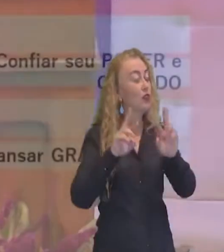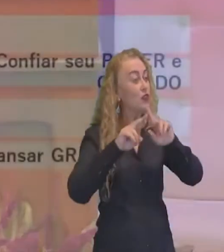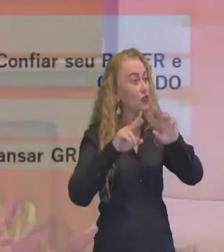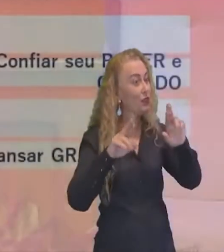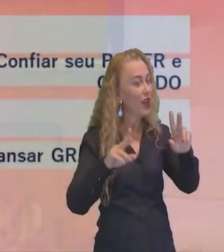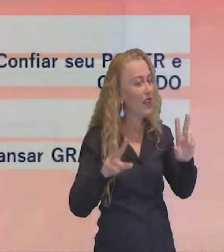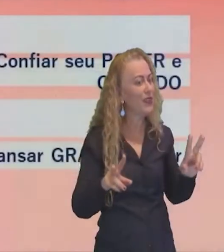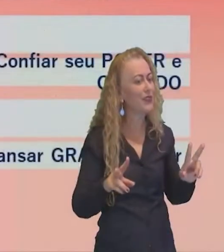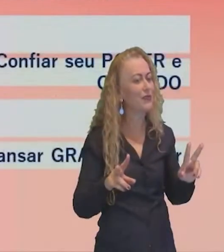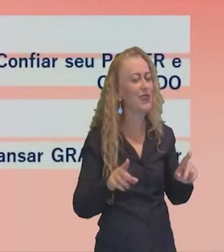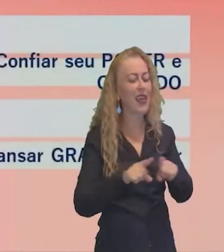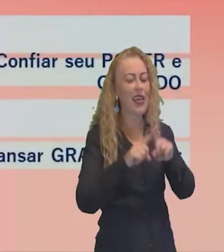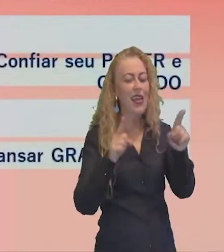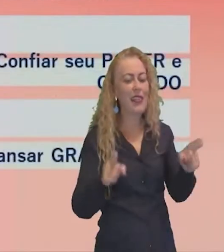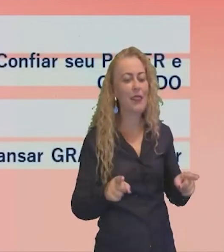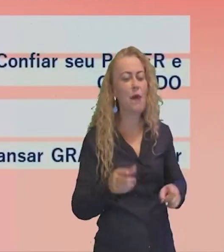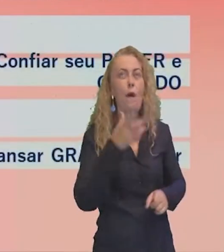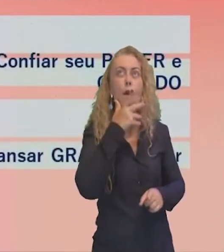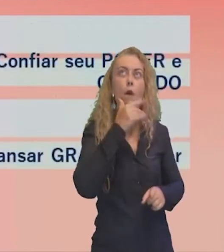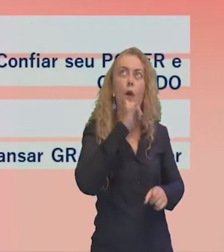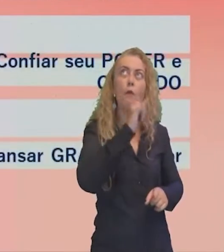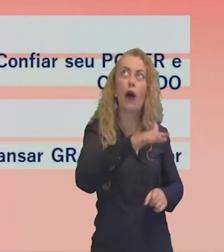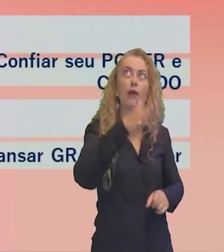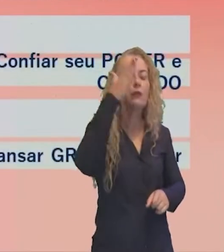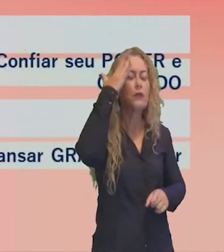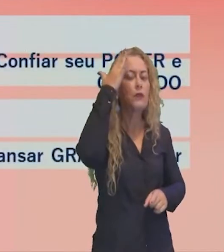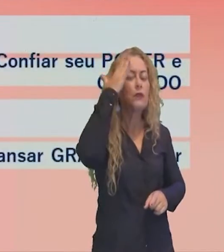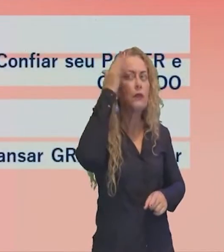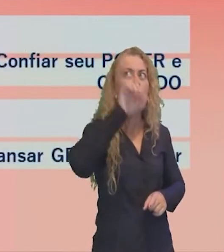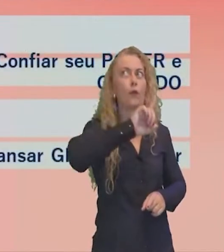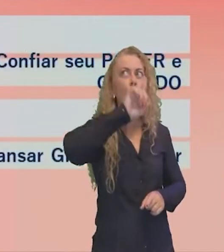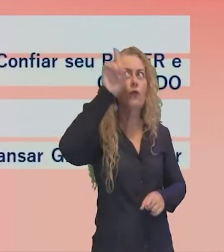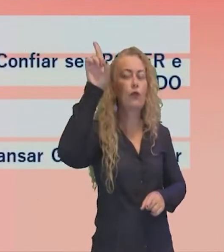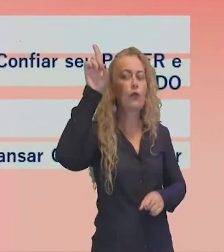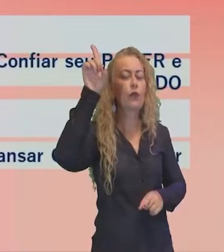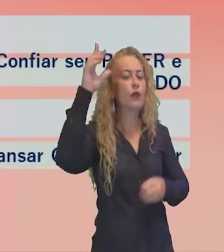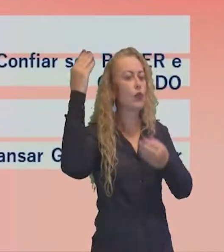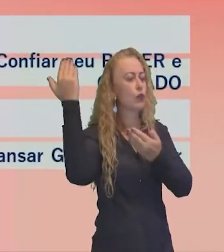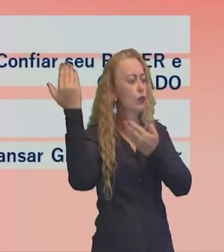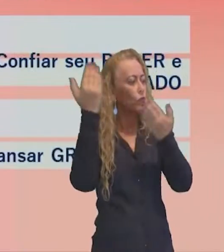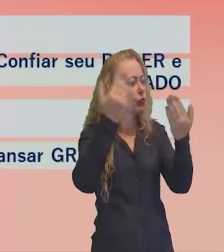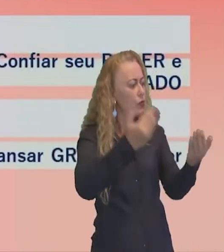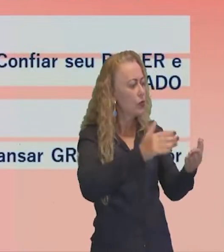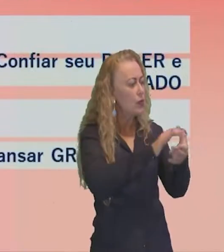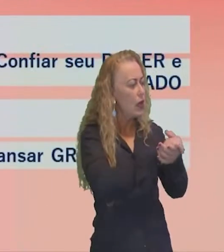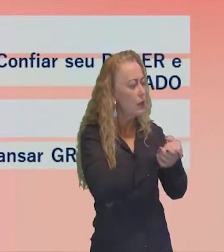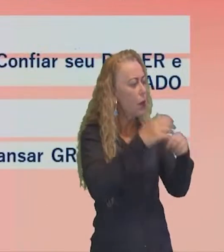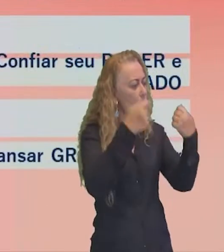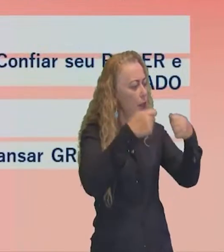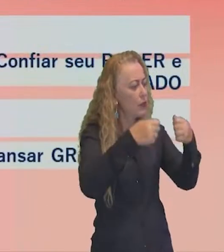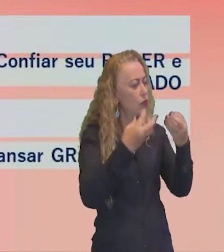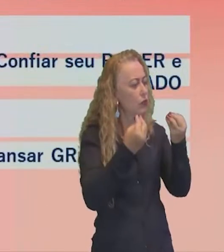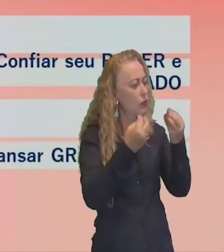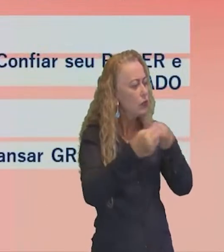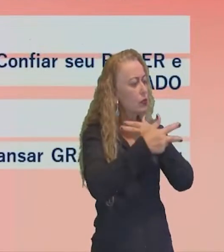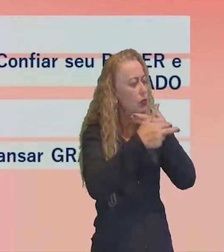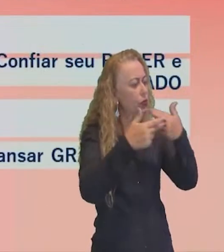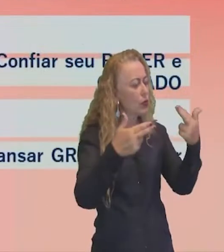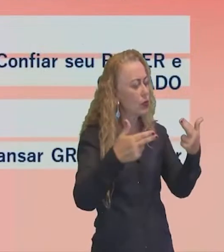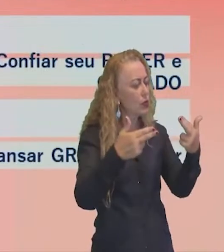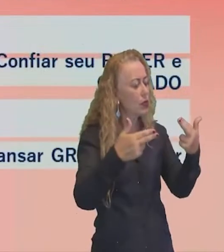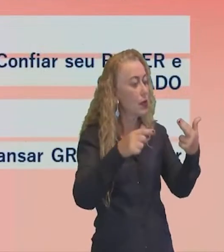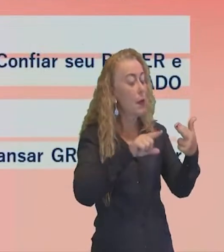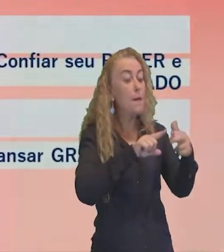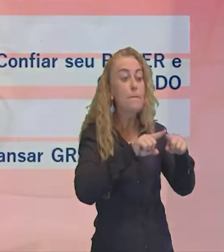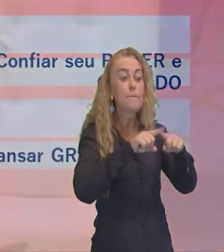Pai Celestial sabe que precisais de tudo isso, isso significa que Deus não apenas sabe, mas